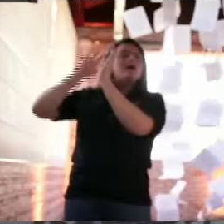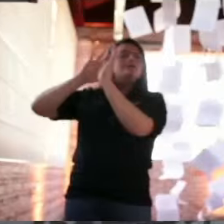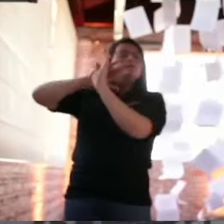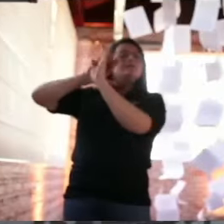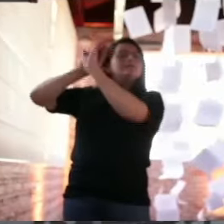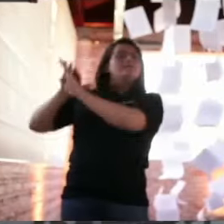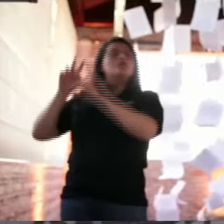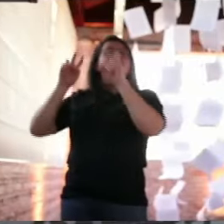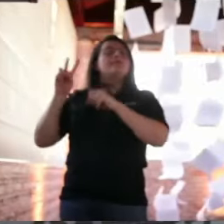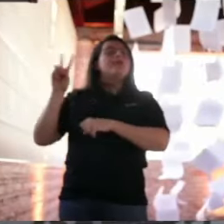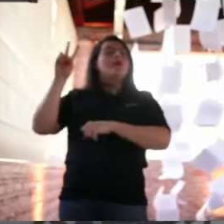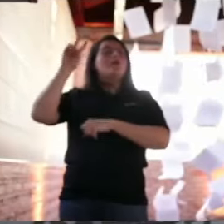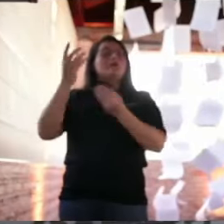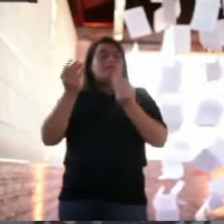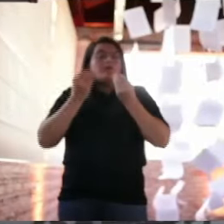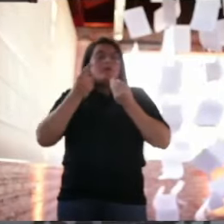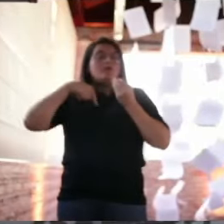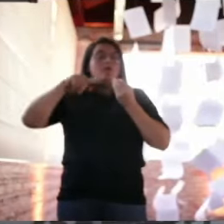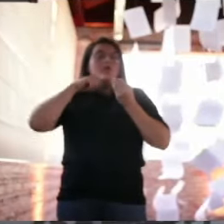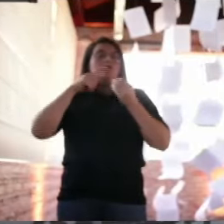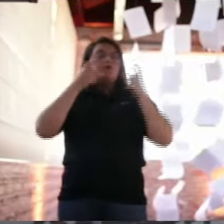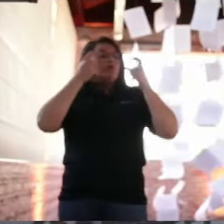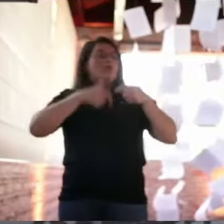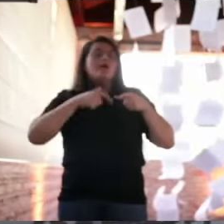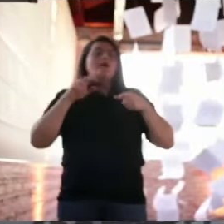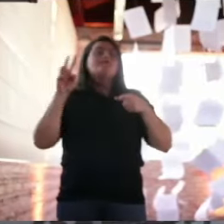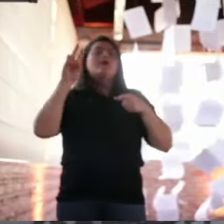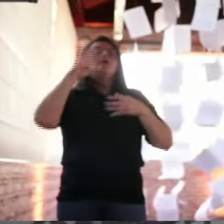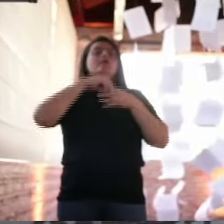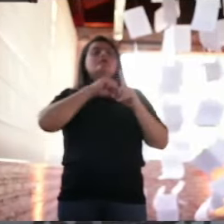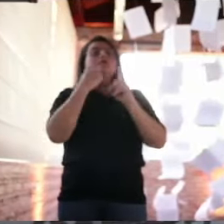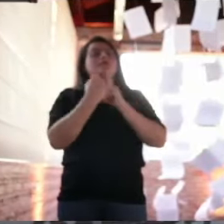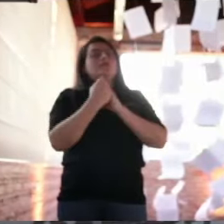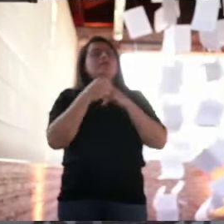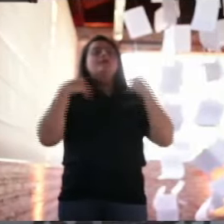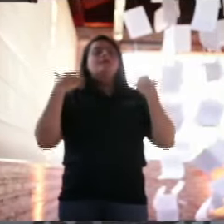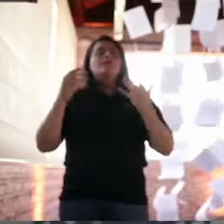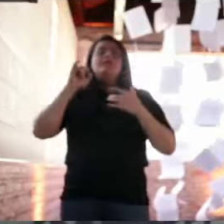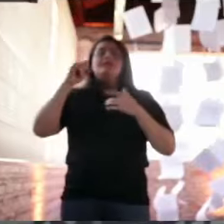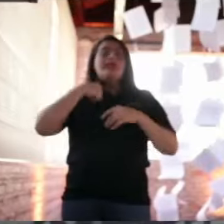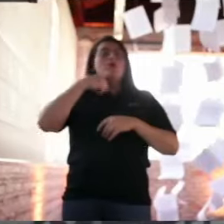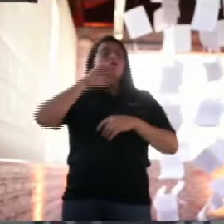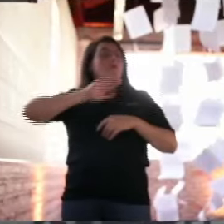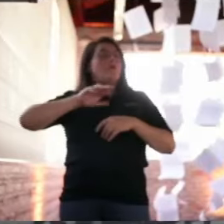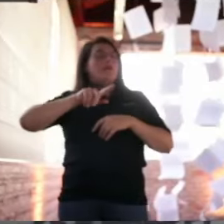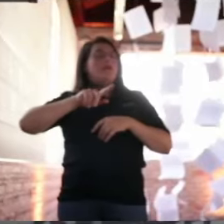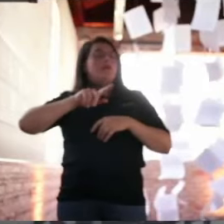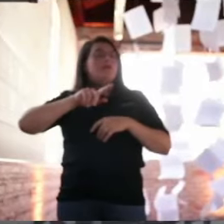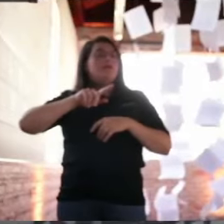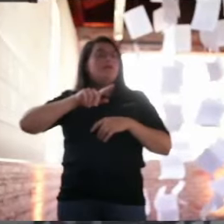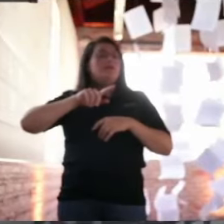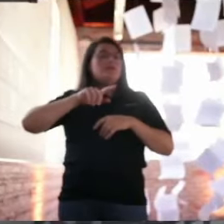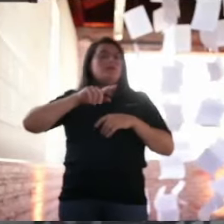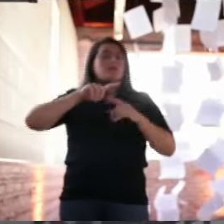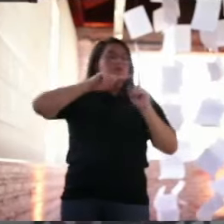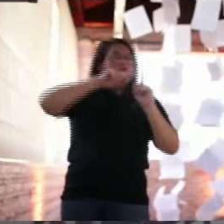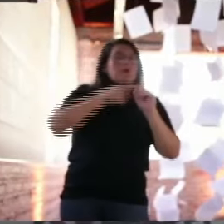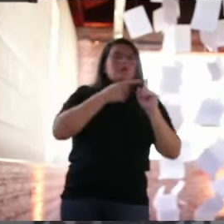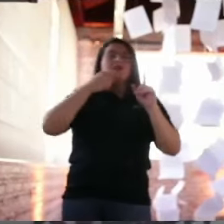valor que nos foi dada como o nosso lugar de valor na sociedade né então se eu não for farta